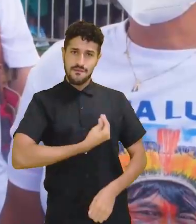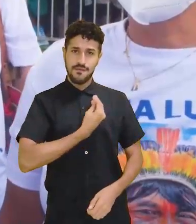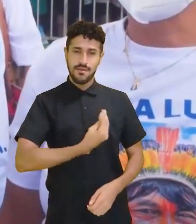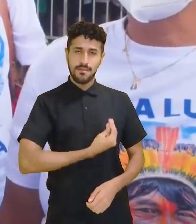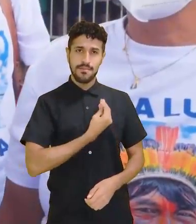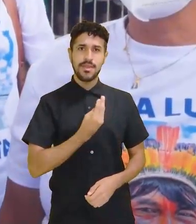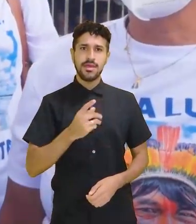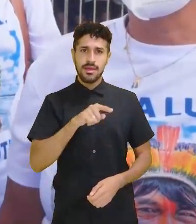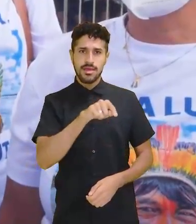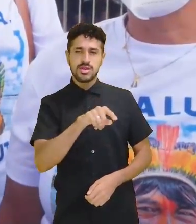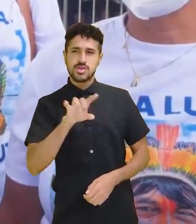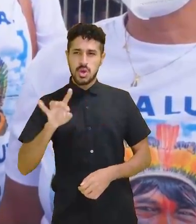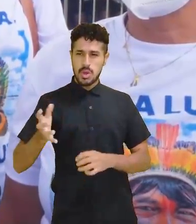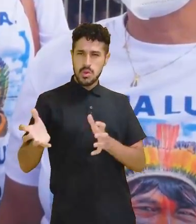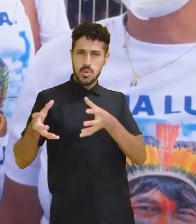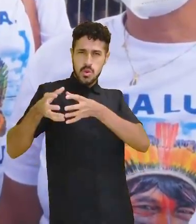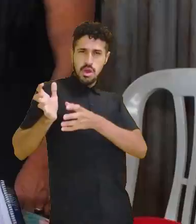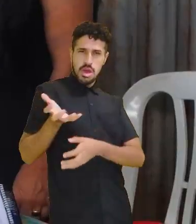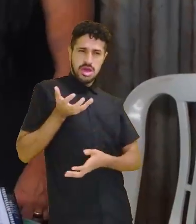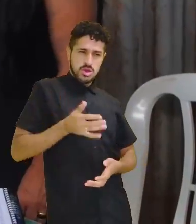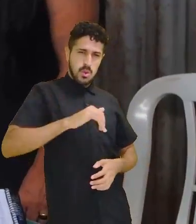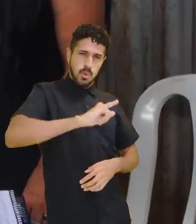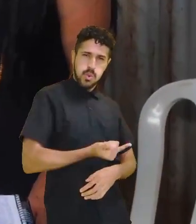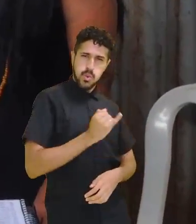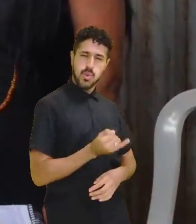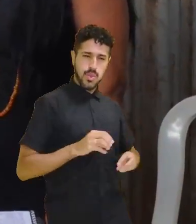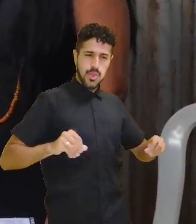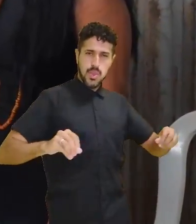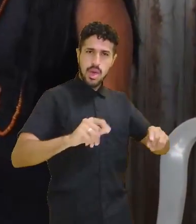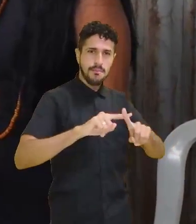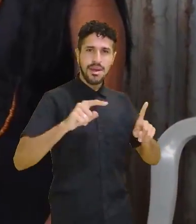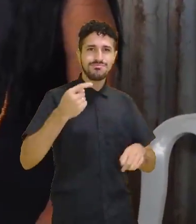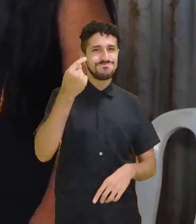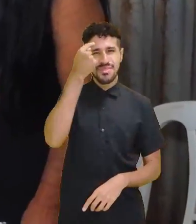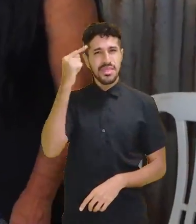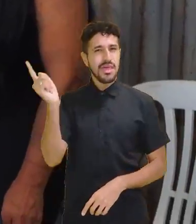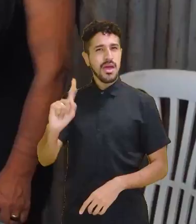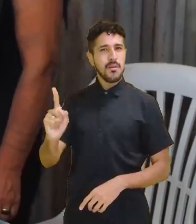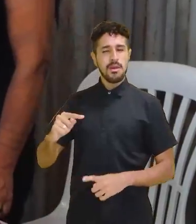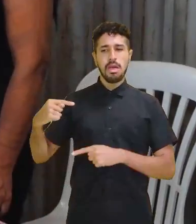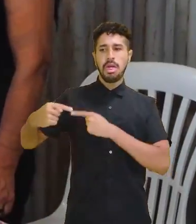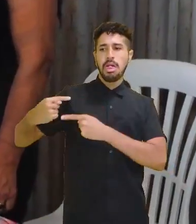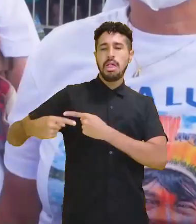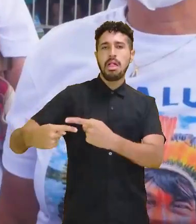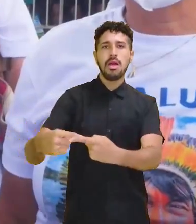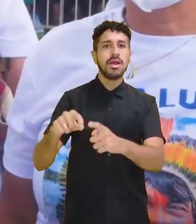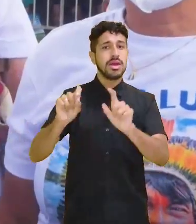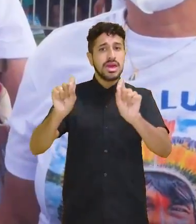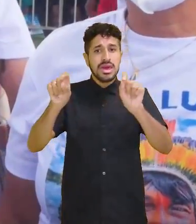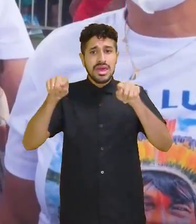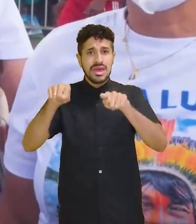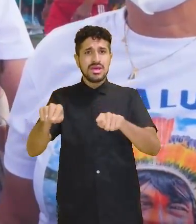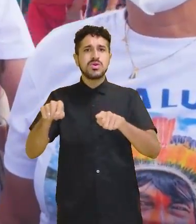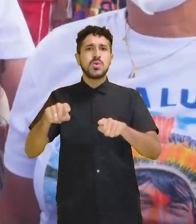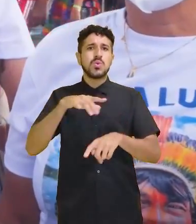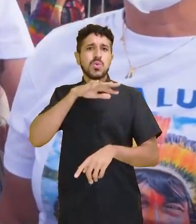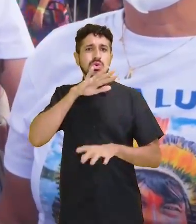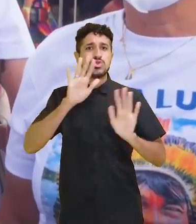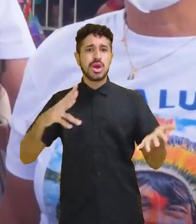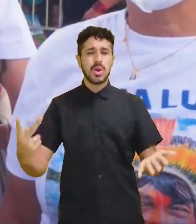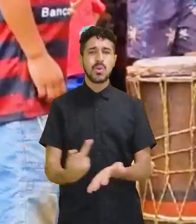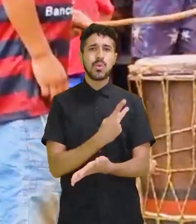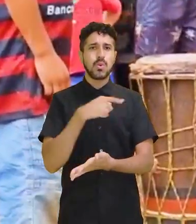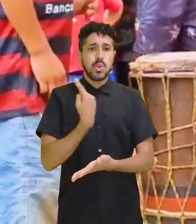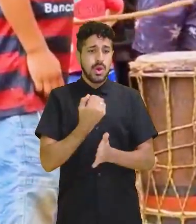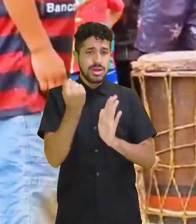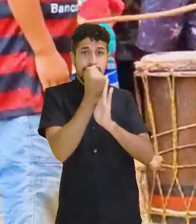portanto, vocês cuidam da vida. Que esses que só querem explorar a terra sem pensar nas